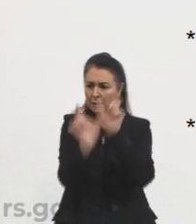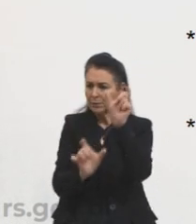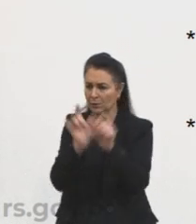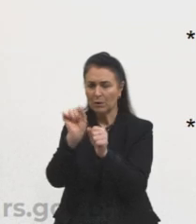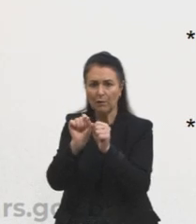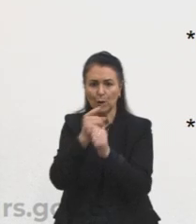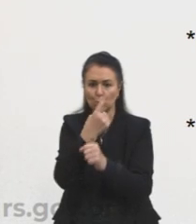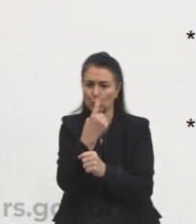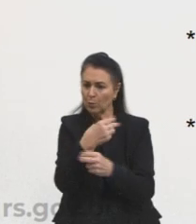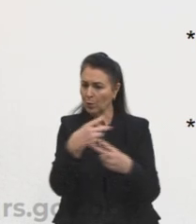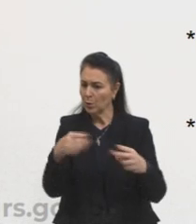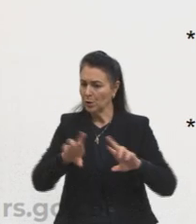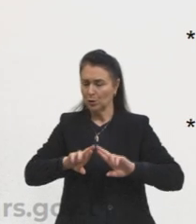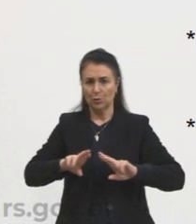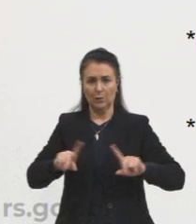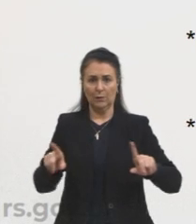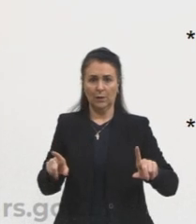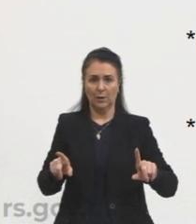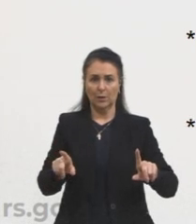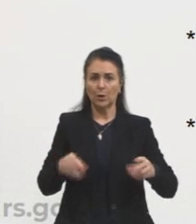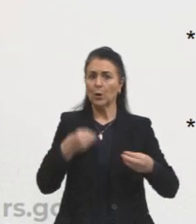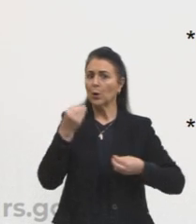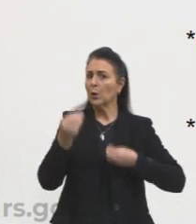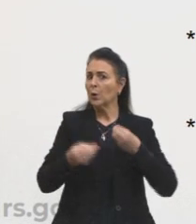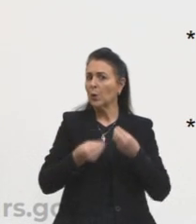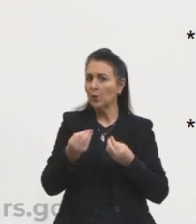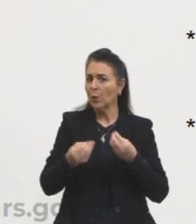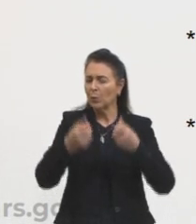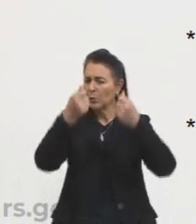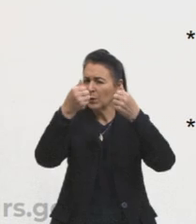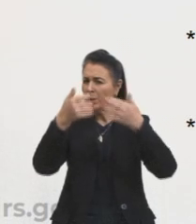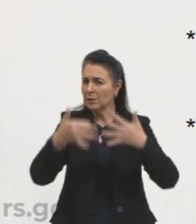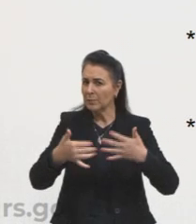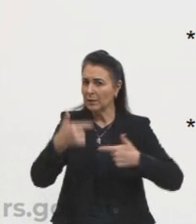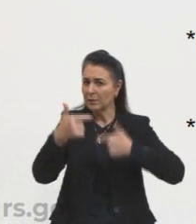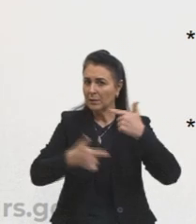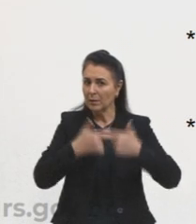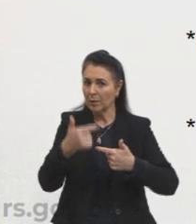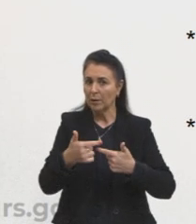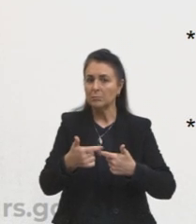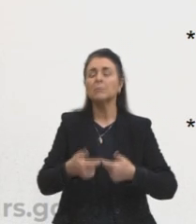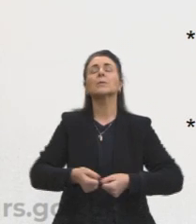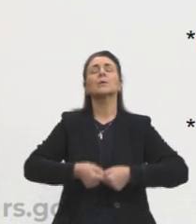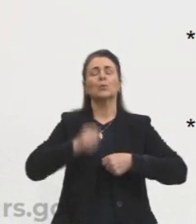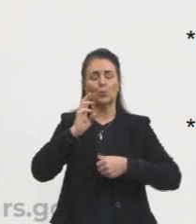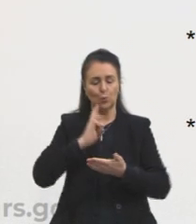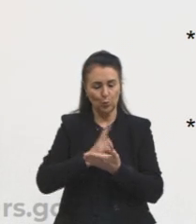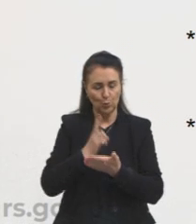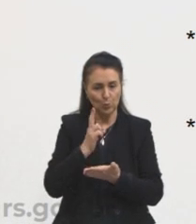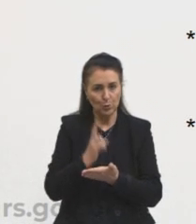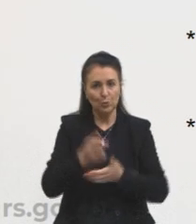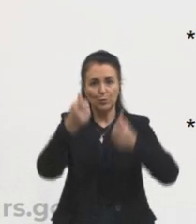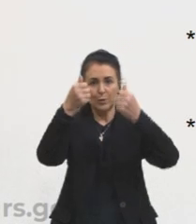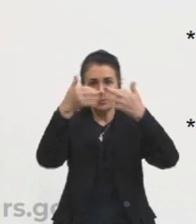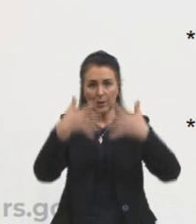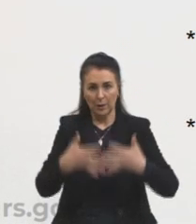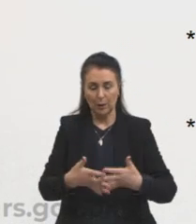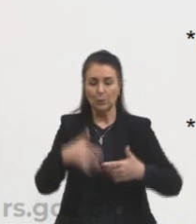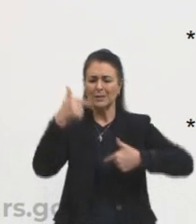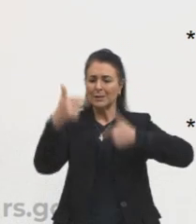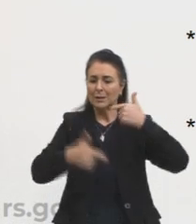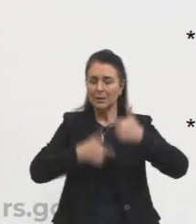especialista em alguma coisa como que o trabalho se dá ele coloca aqui mesmo nesse trabalho em especial especializado né com